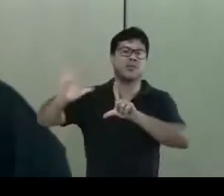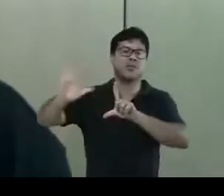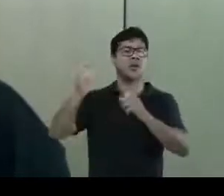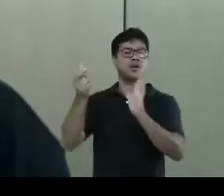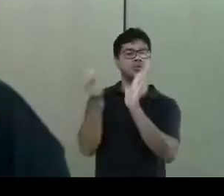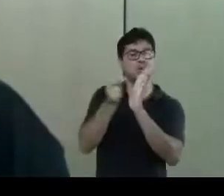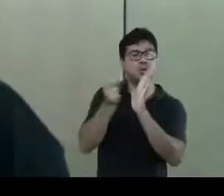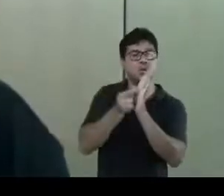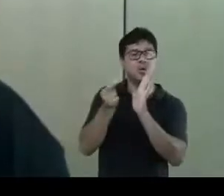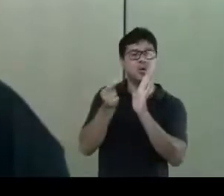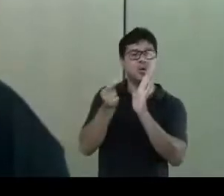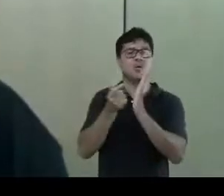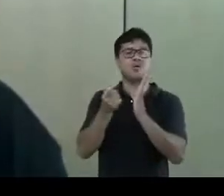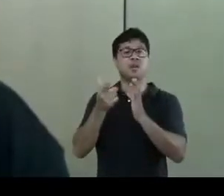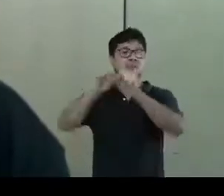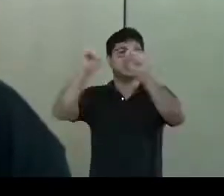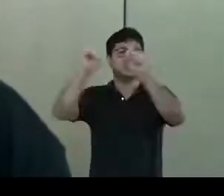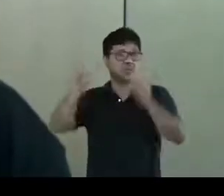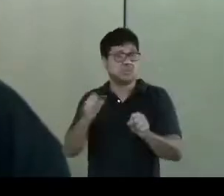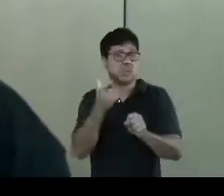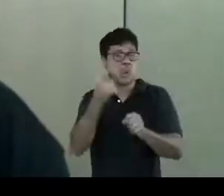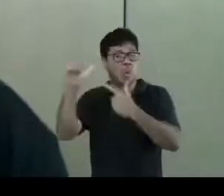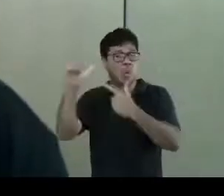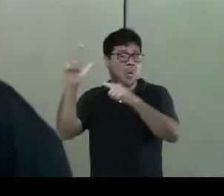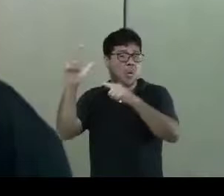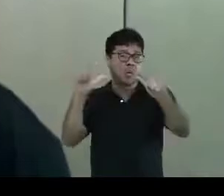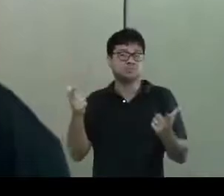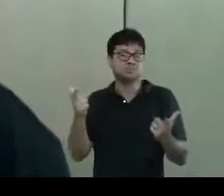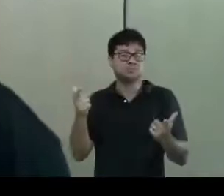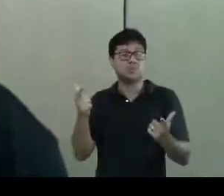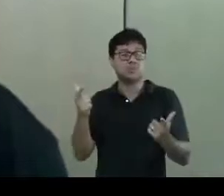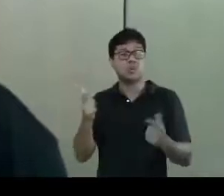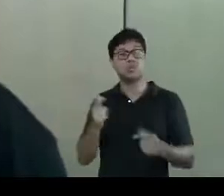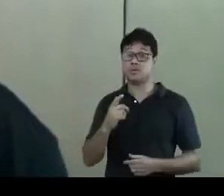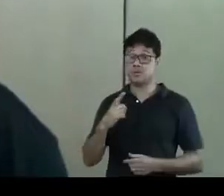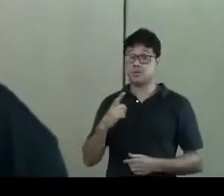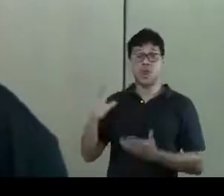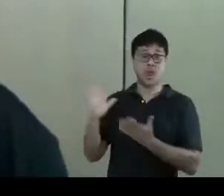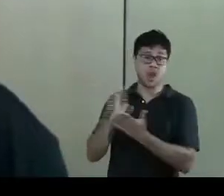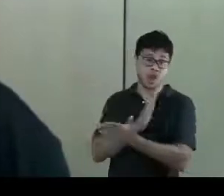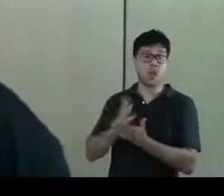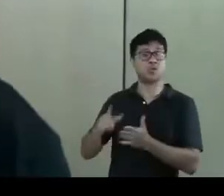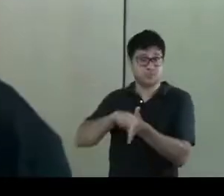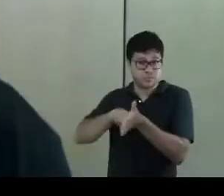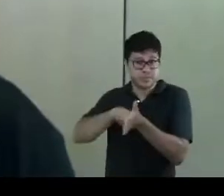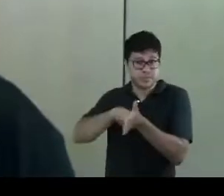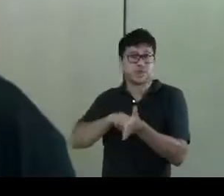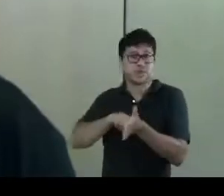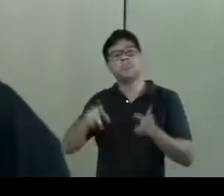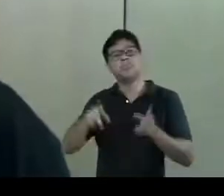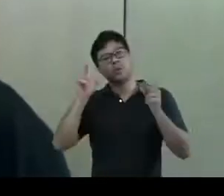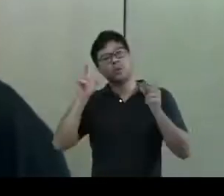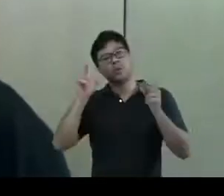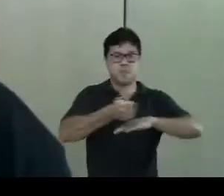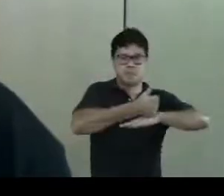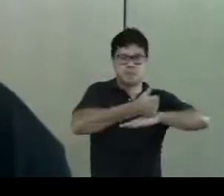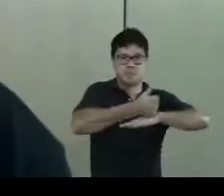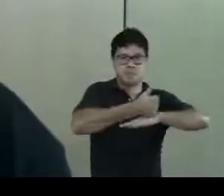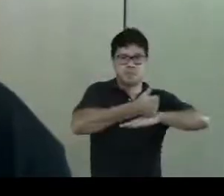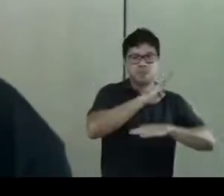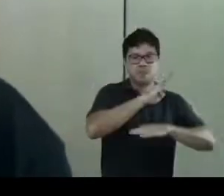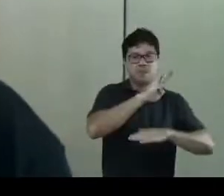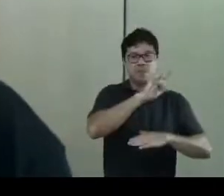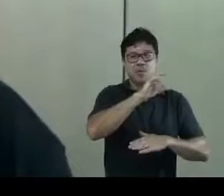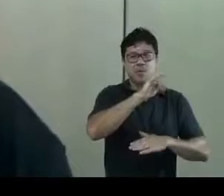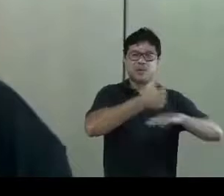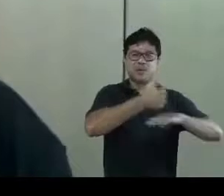a softwares e outros sistemas que outros pesquisadores e outros profissionais, como os bibliotecários, por